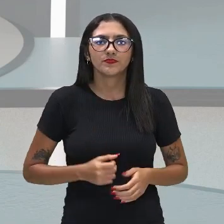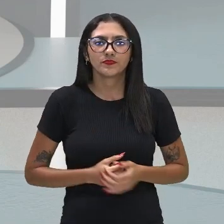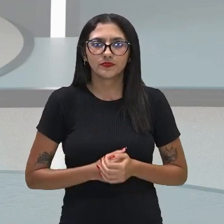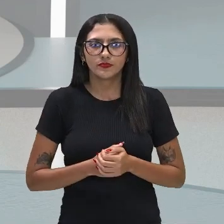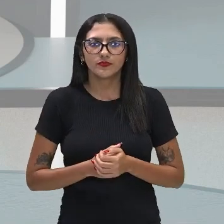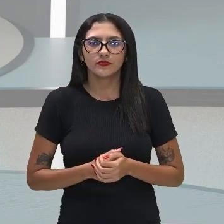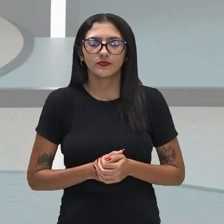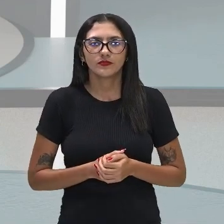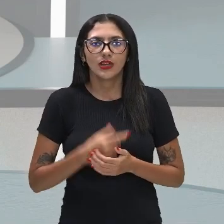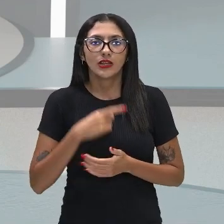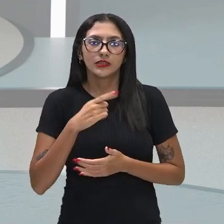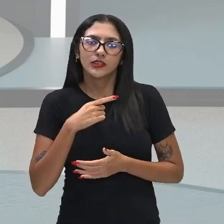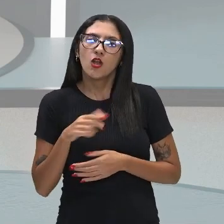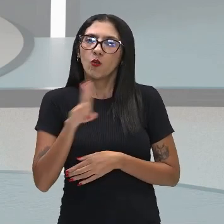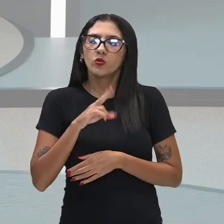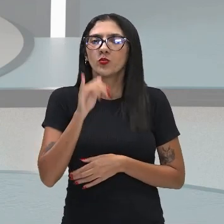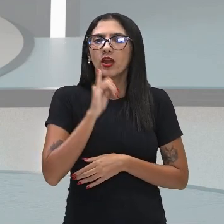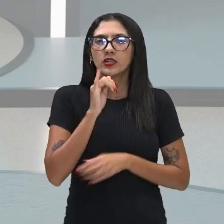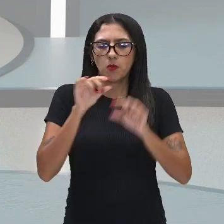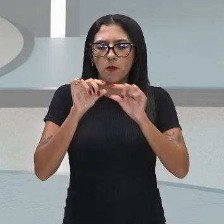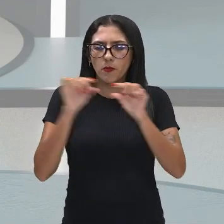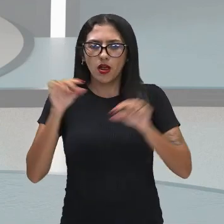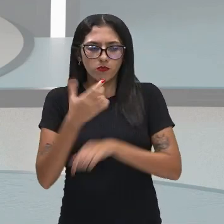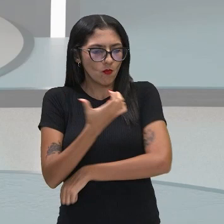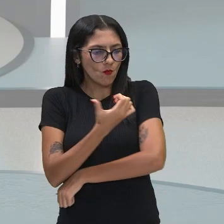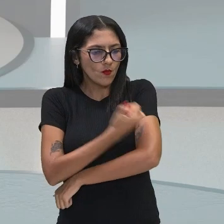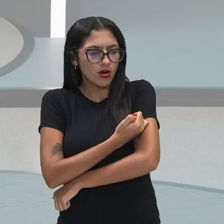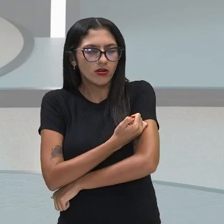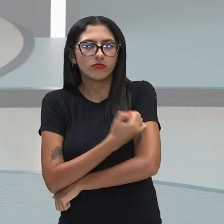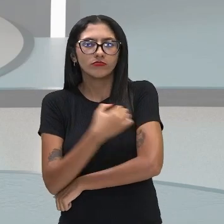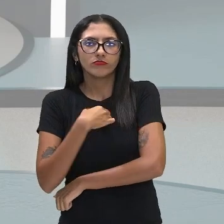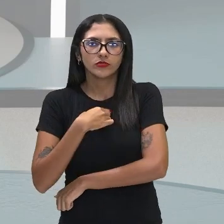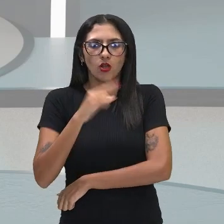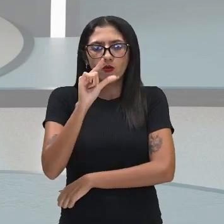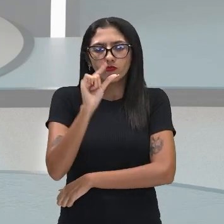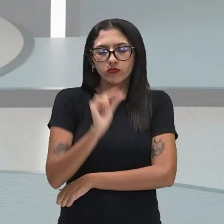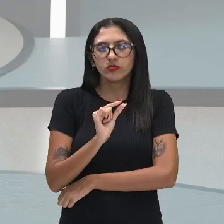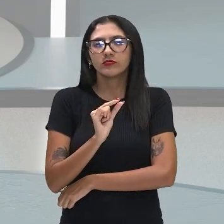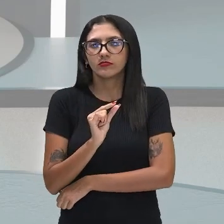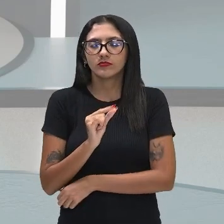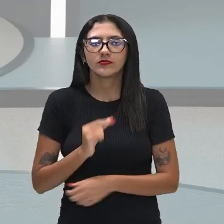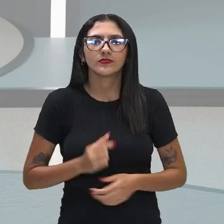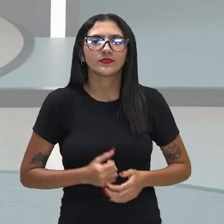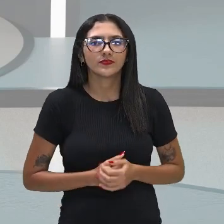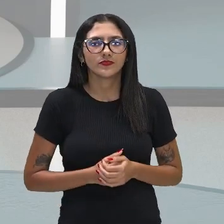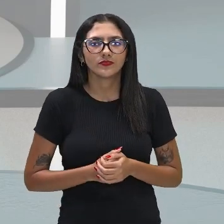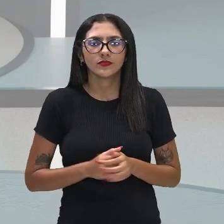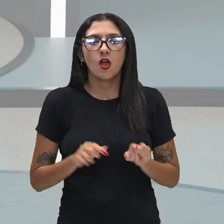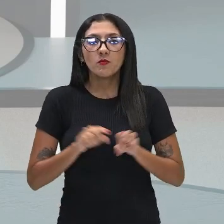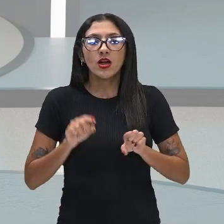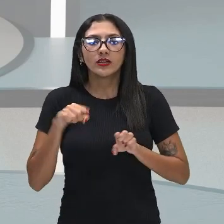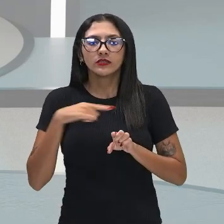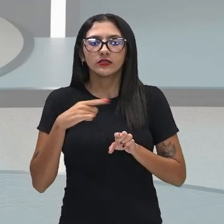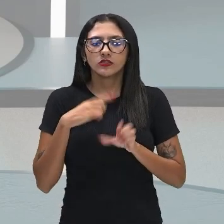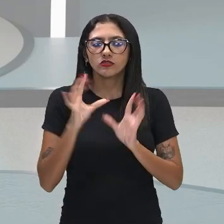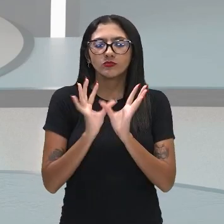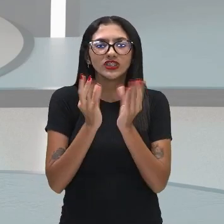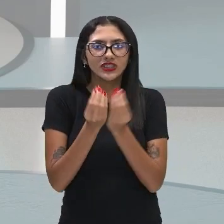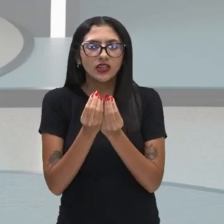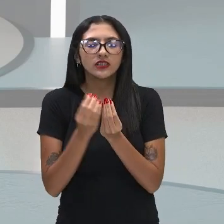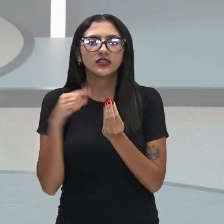lá tantos UI, né, de GH. Só que o GH, ele acaba puxando,